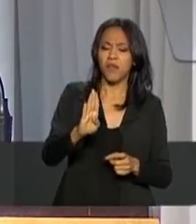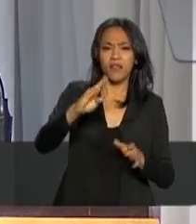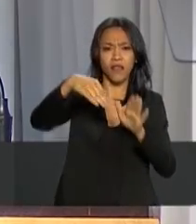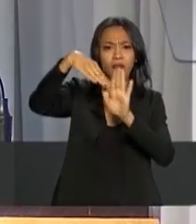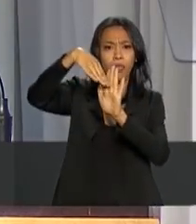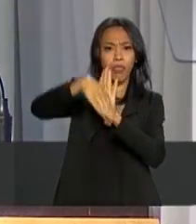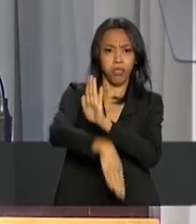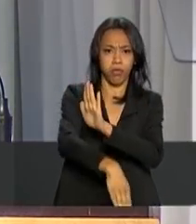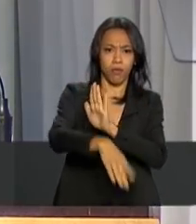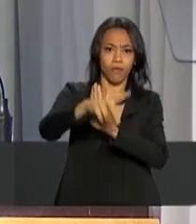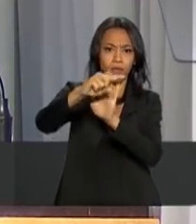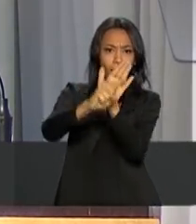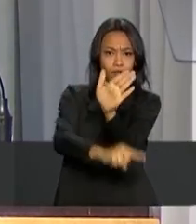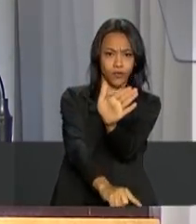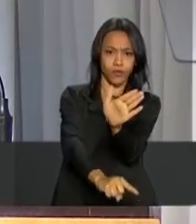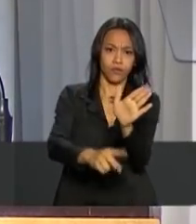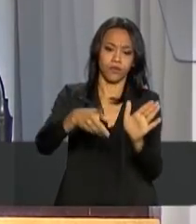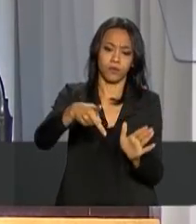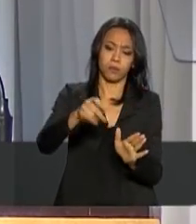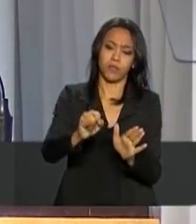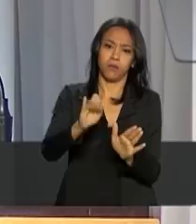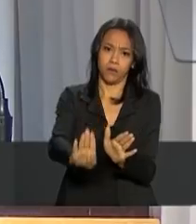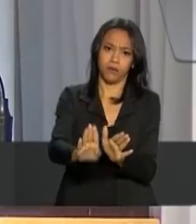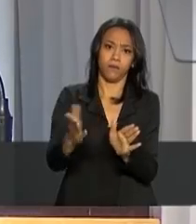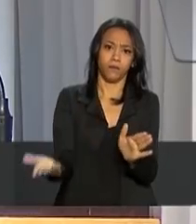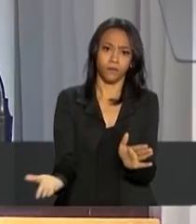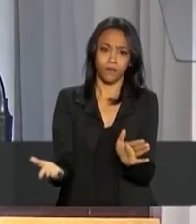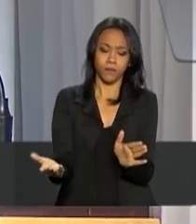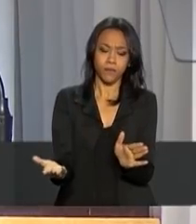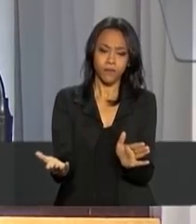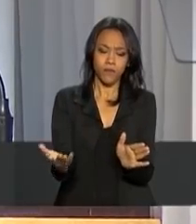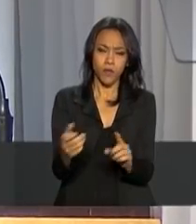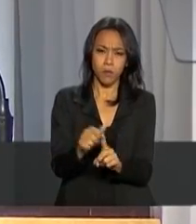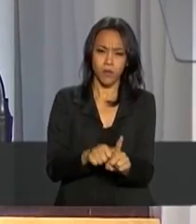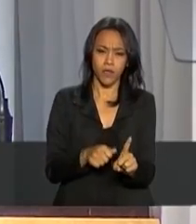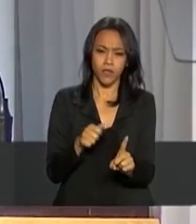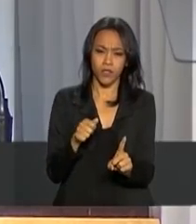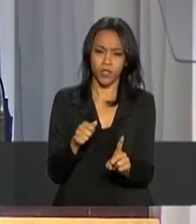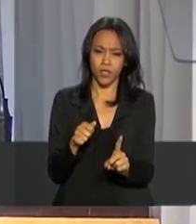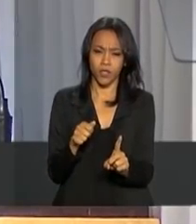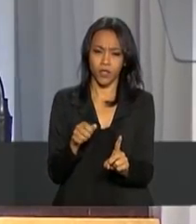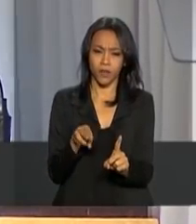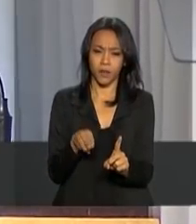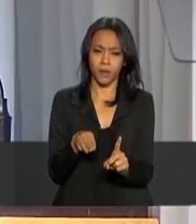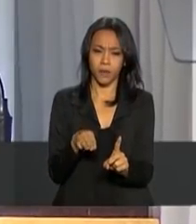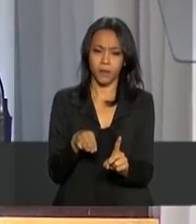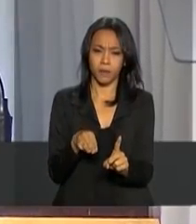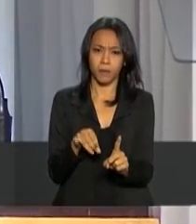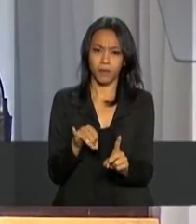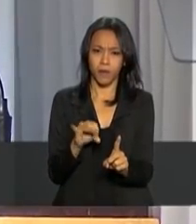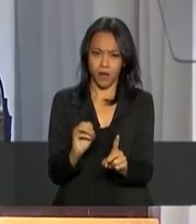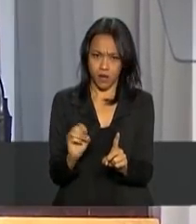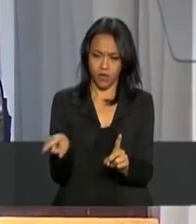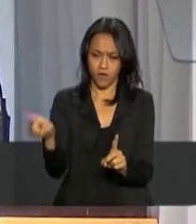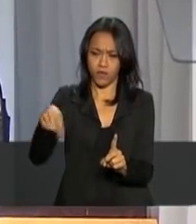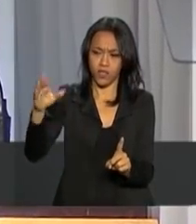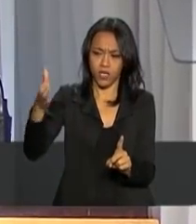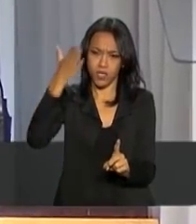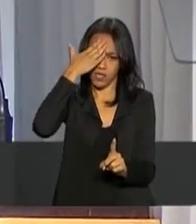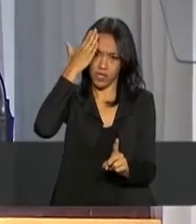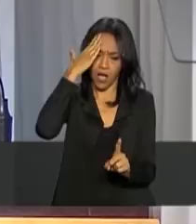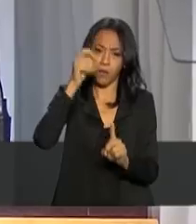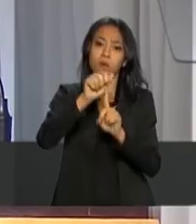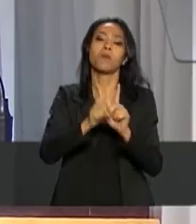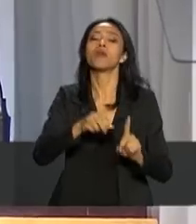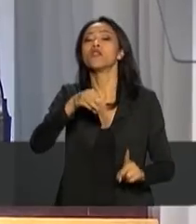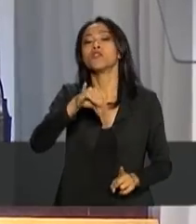Glaucio diz, menos quando nós chegamos em maio, o Raul, o Ricardo, o Keffer sabem disso, quando chegamos em